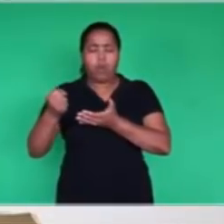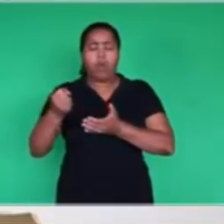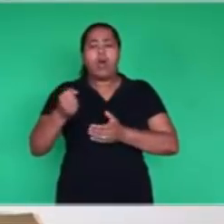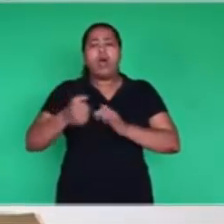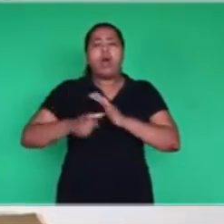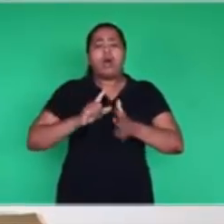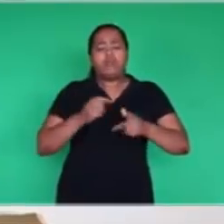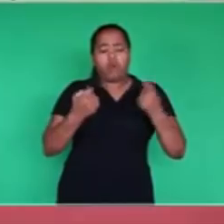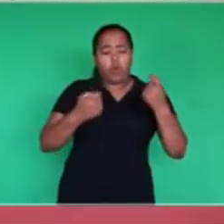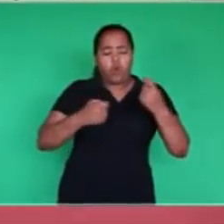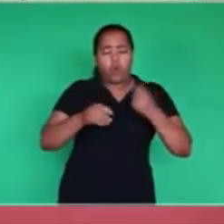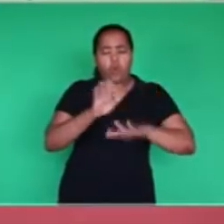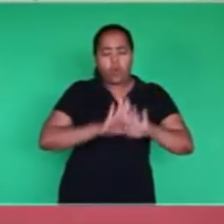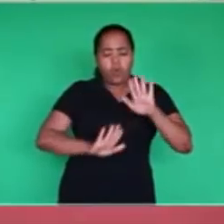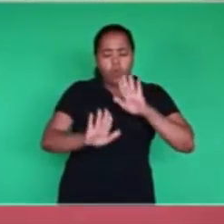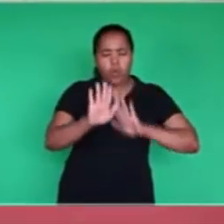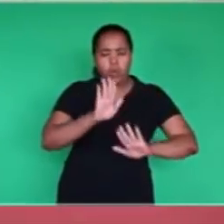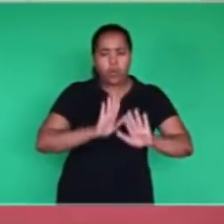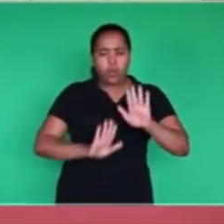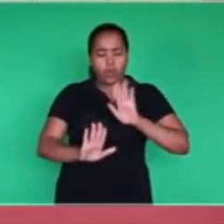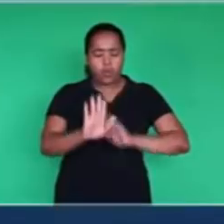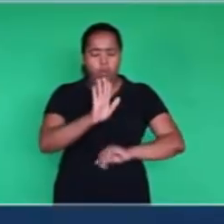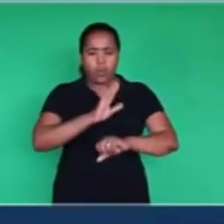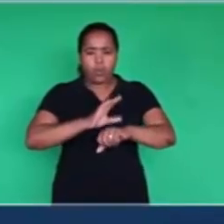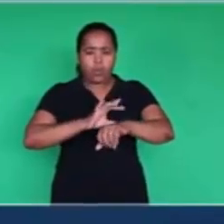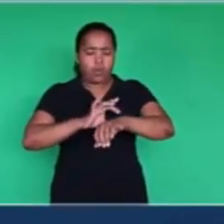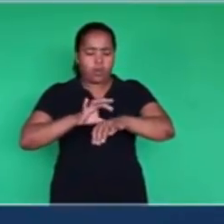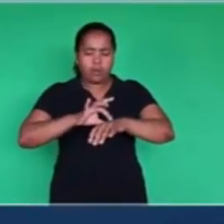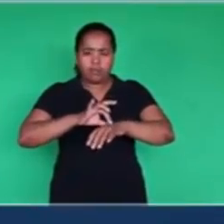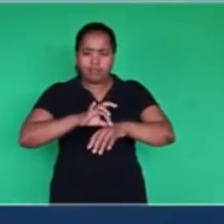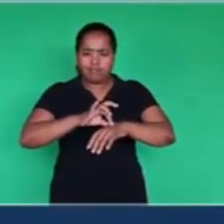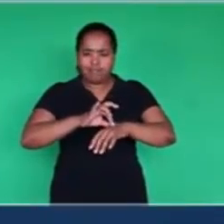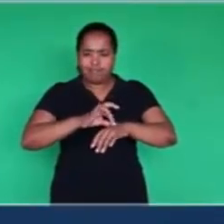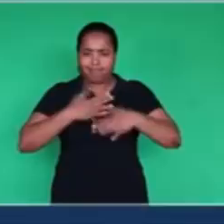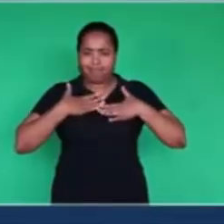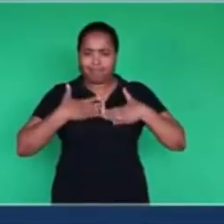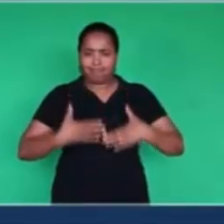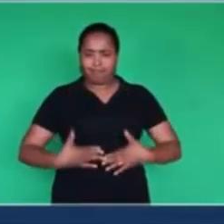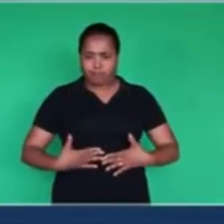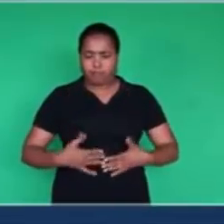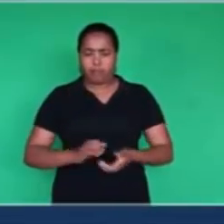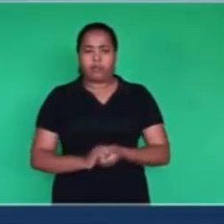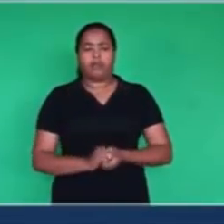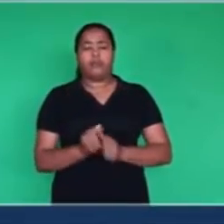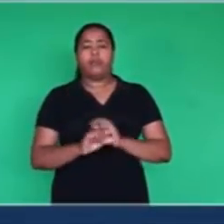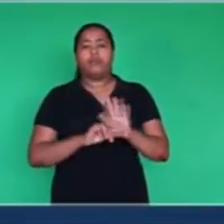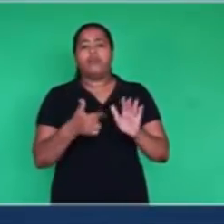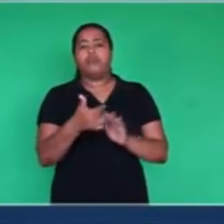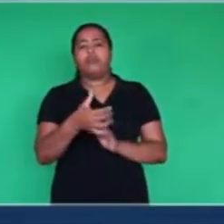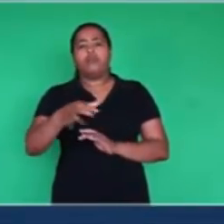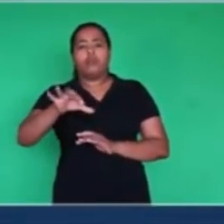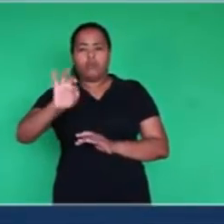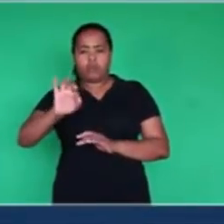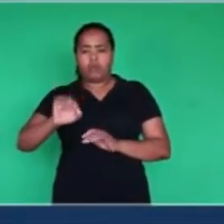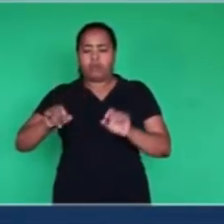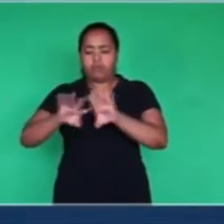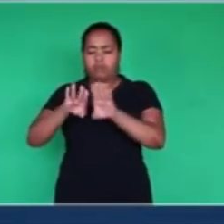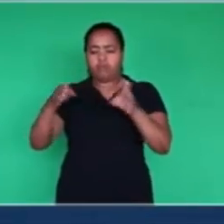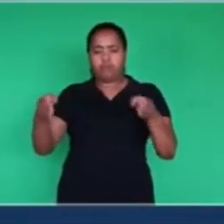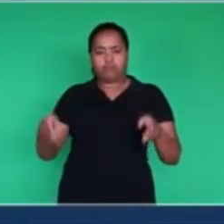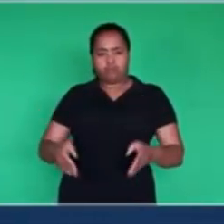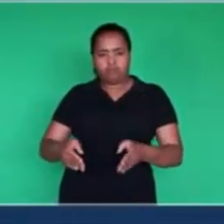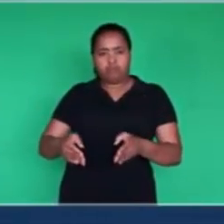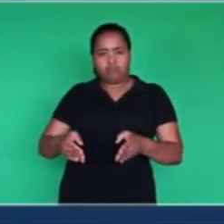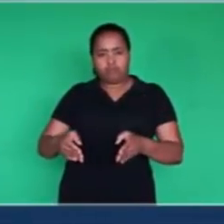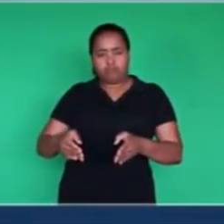carne. Vamos lá. Verso 20. Olha aí. E vos fartareis a minha mesa de cavalos e de carros,